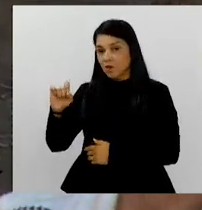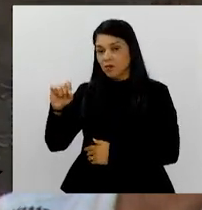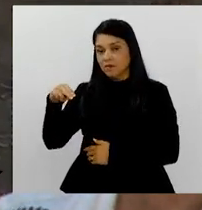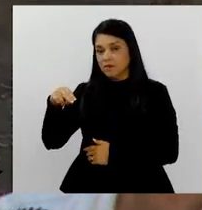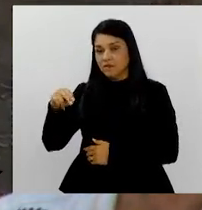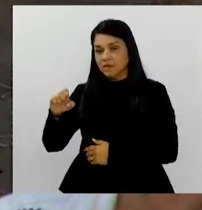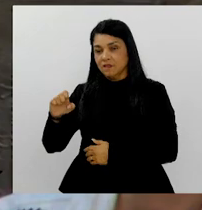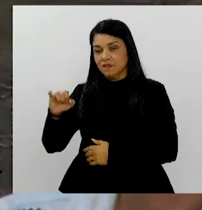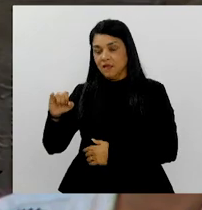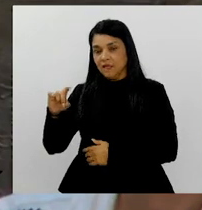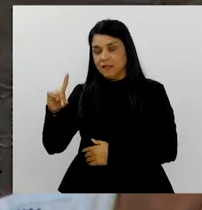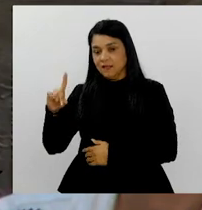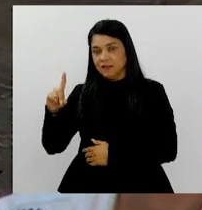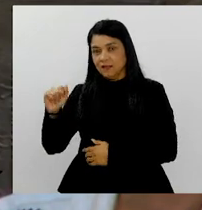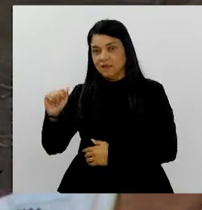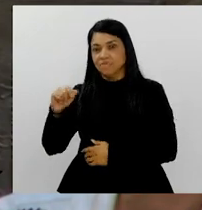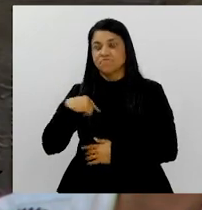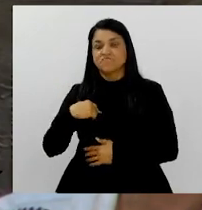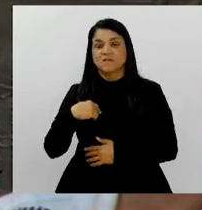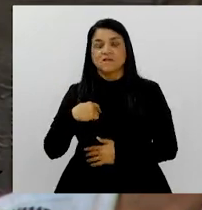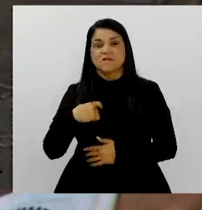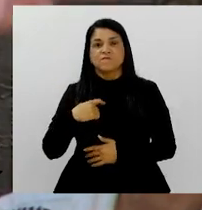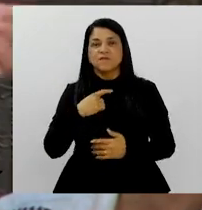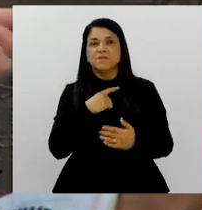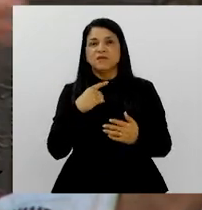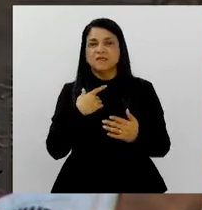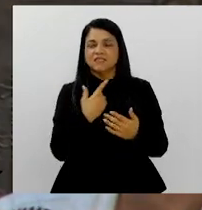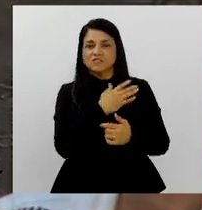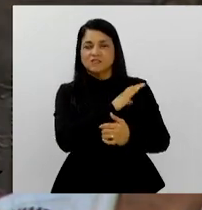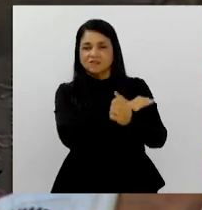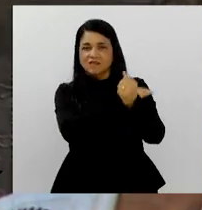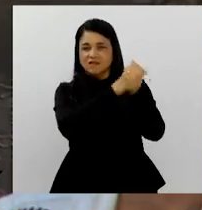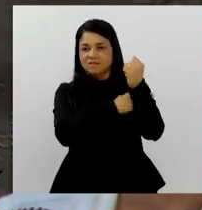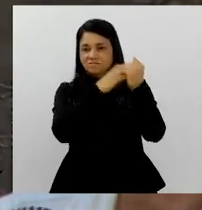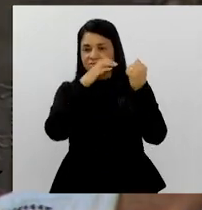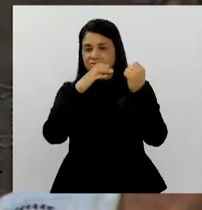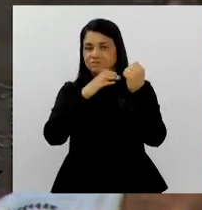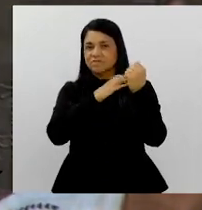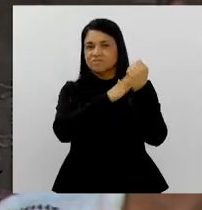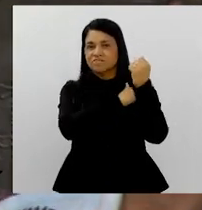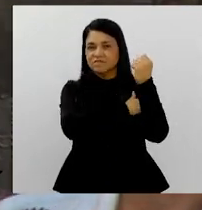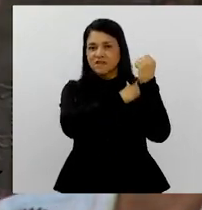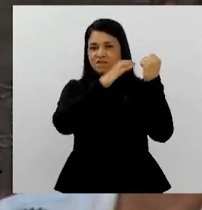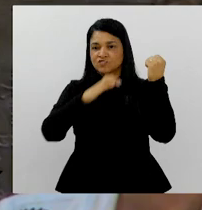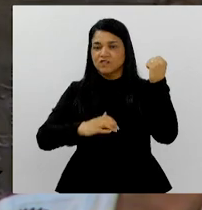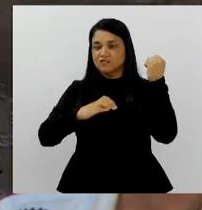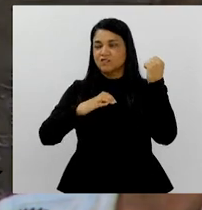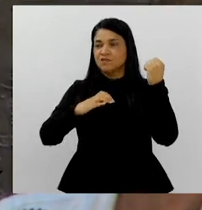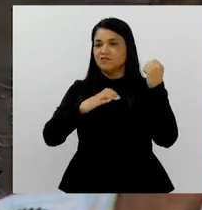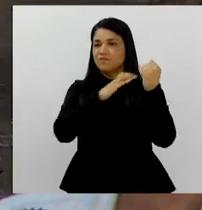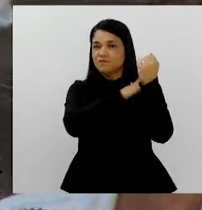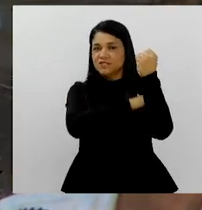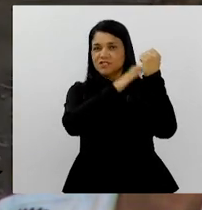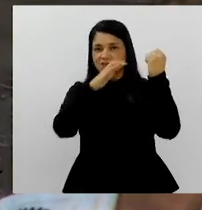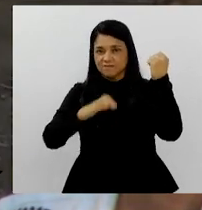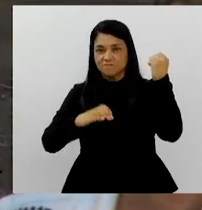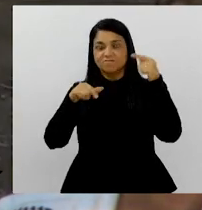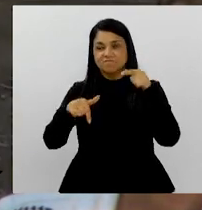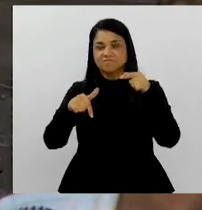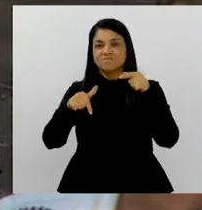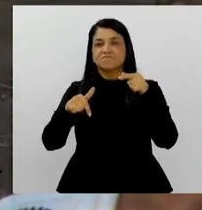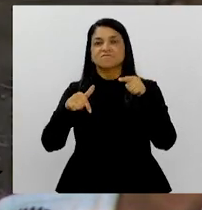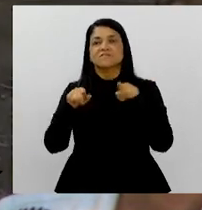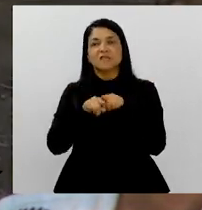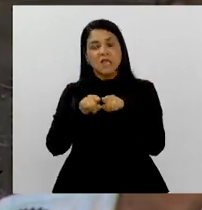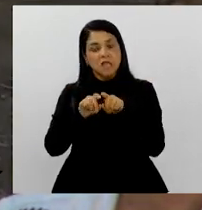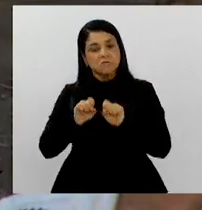uma democrata, uma resistente, ela própria era escritora de peças de teatro, de obras, ela era uma